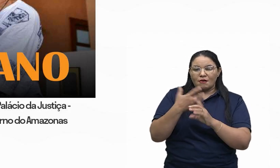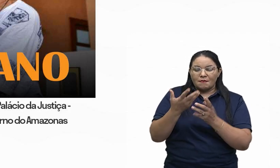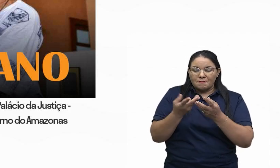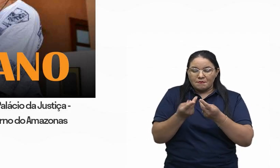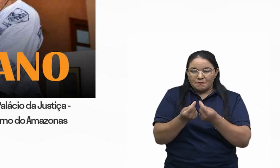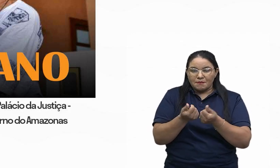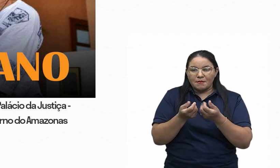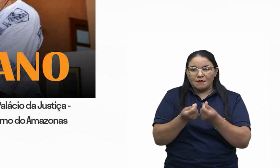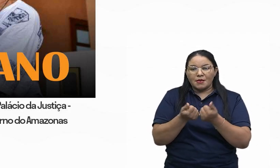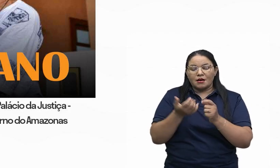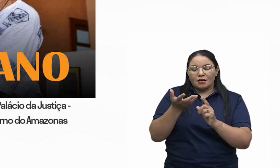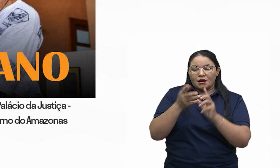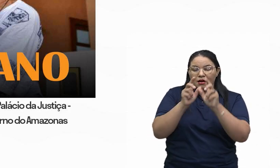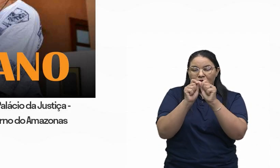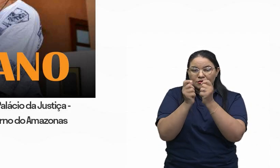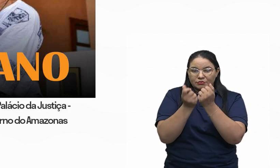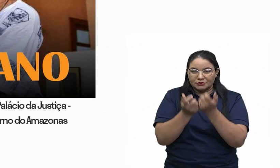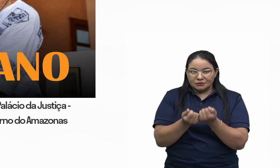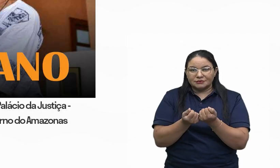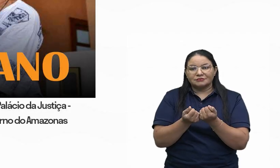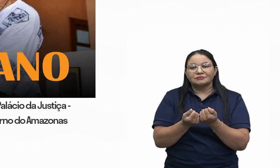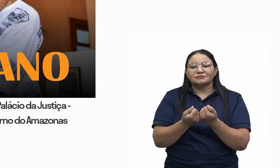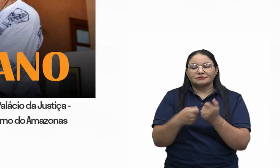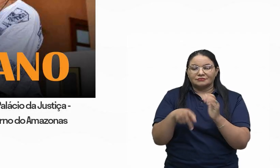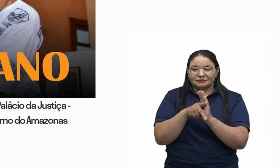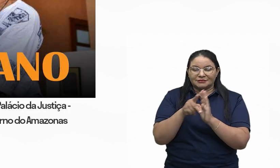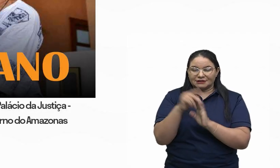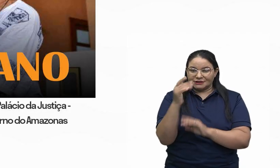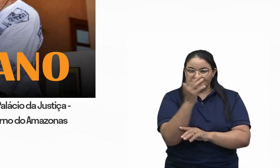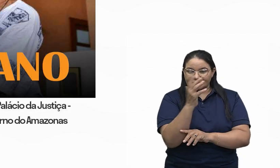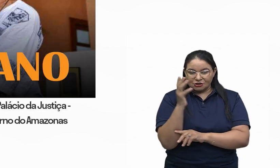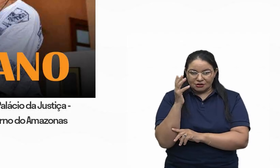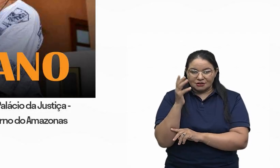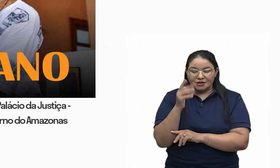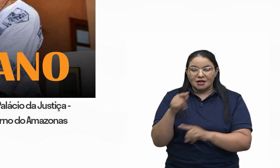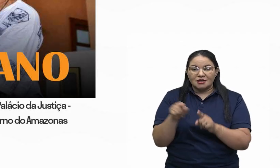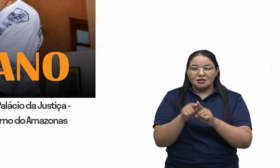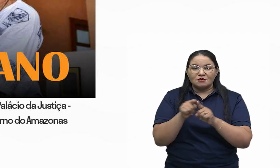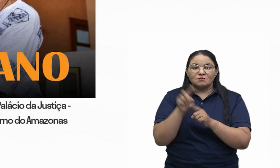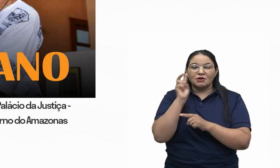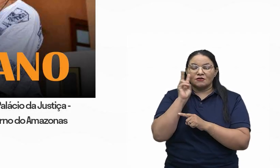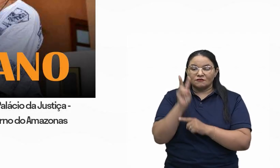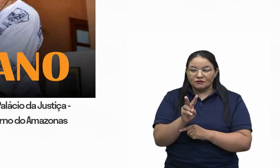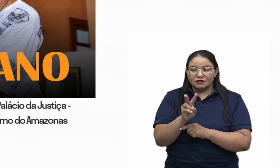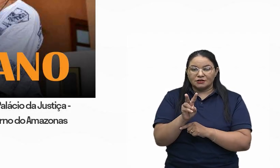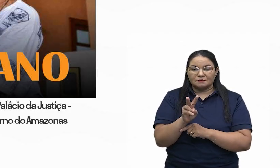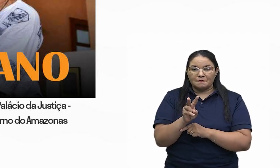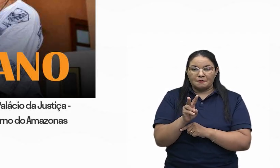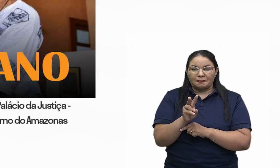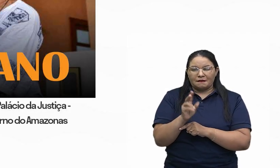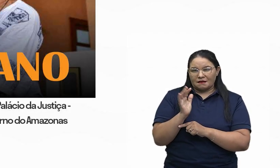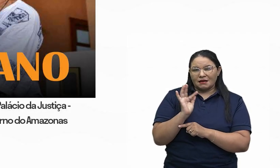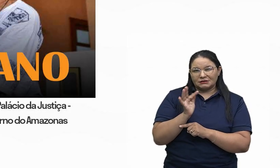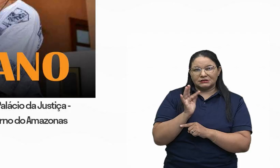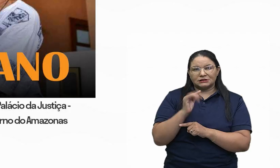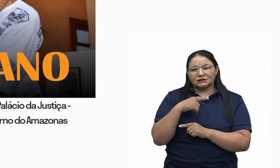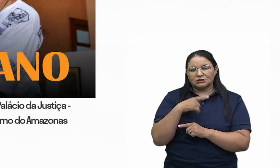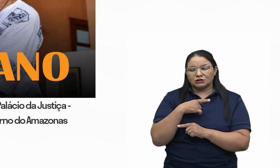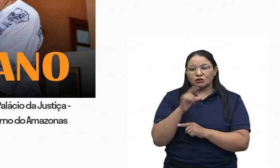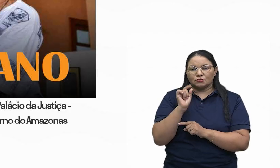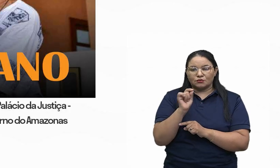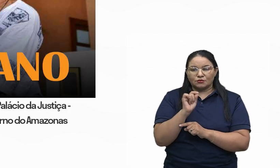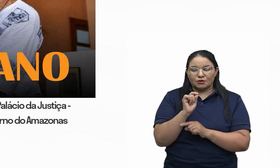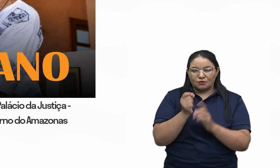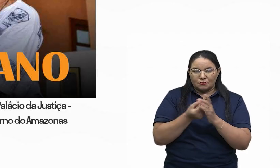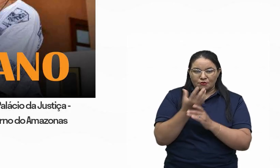tudo proveniente da natureza. A gente consegue observar também que recentemente teve-se aí o Fruto Urbano,